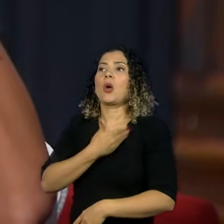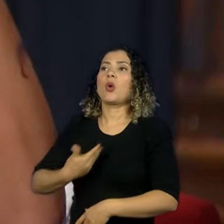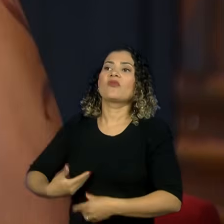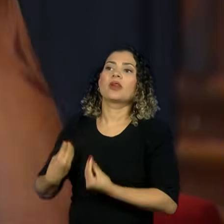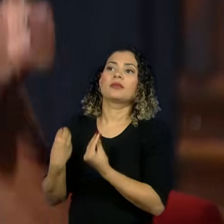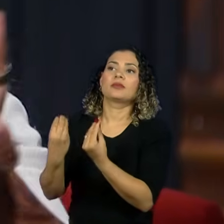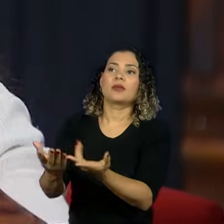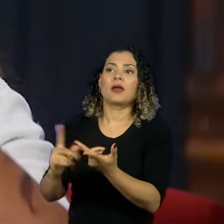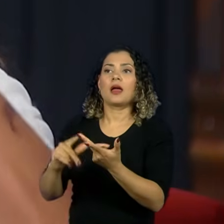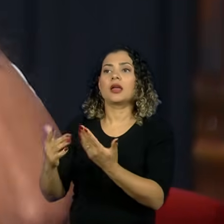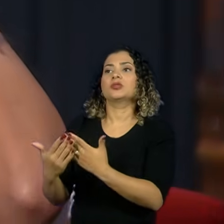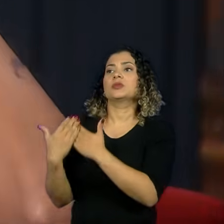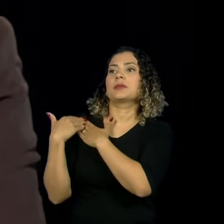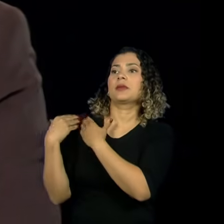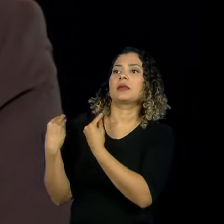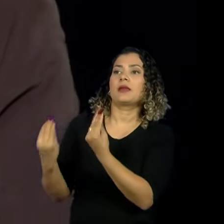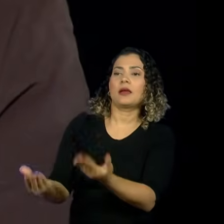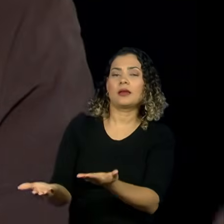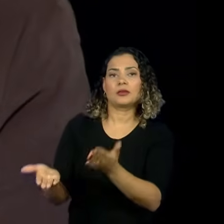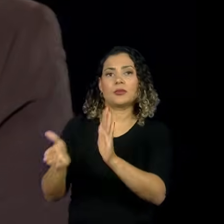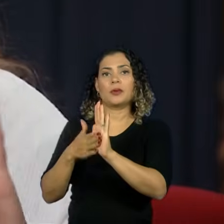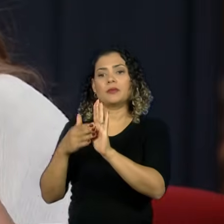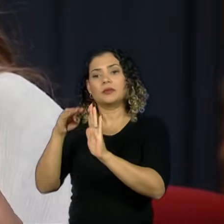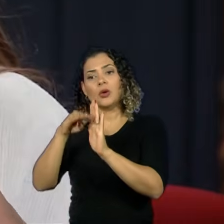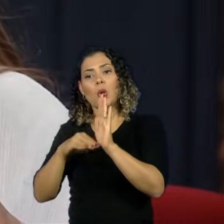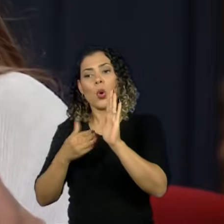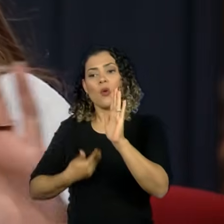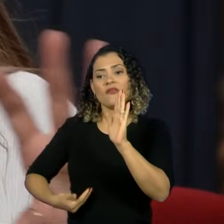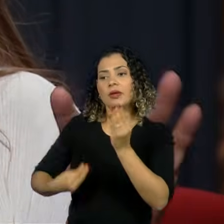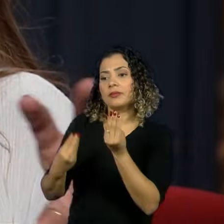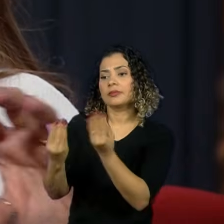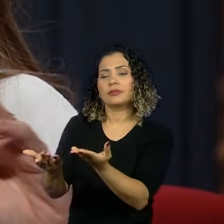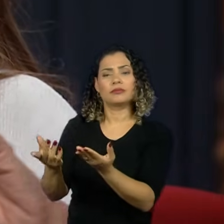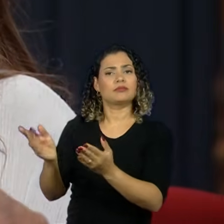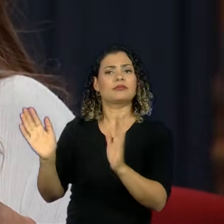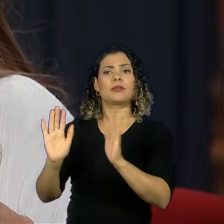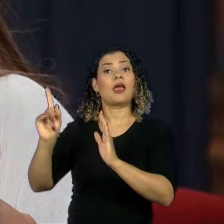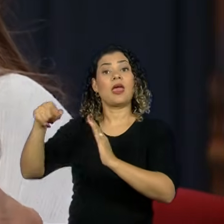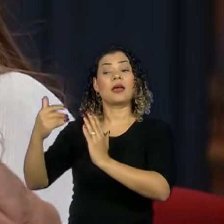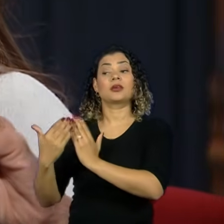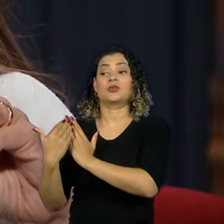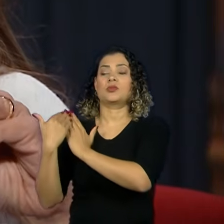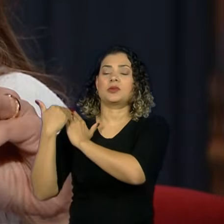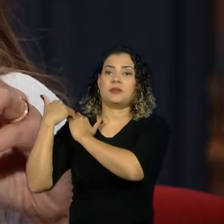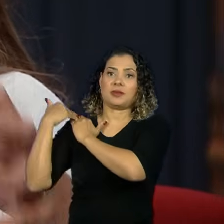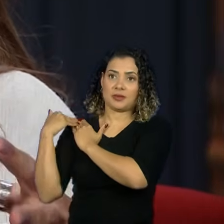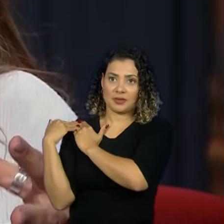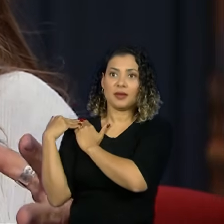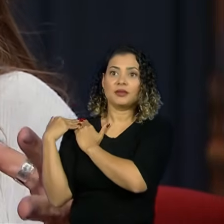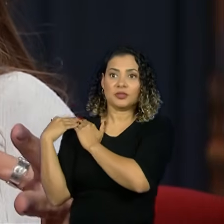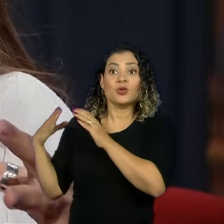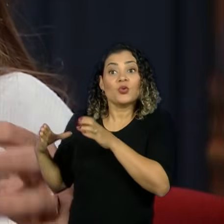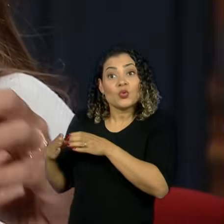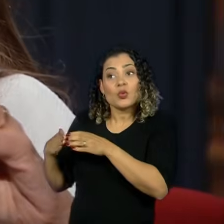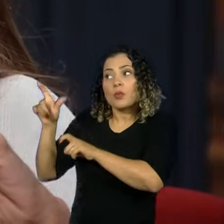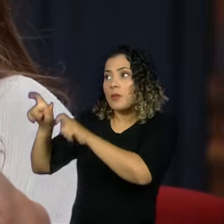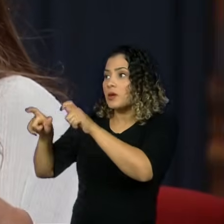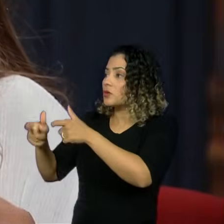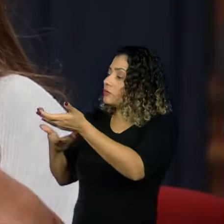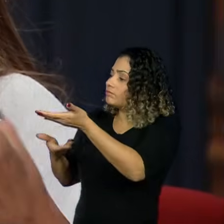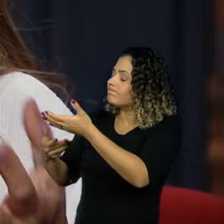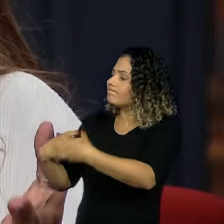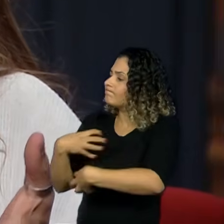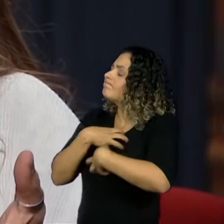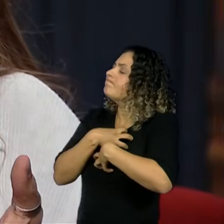governamental ou de responsabilidade. Uma política pública, não tem nada disso. Existe uma responsabilidade que um grupo de pessoas se